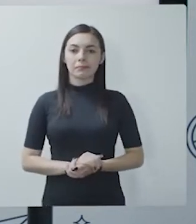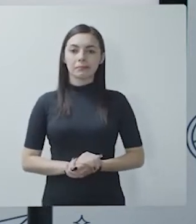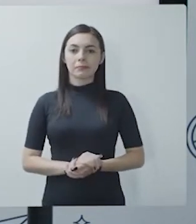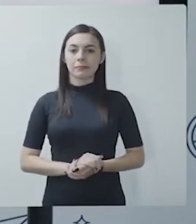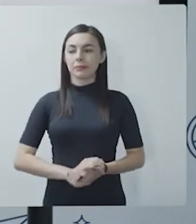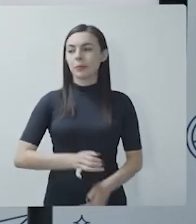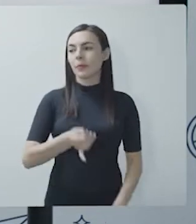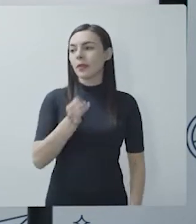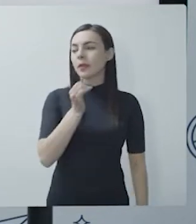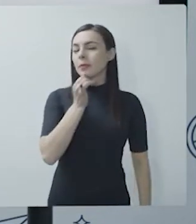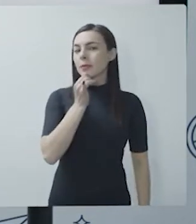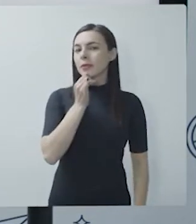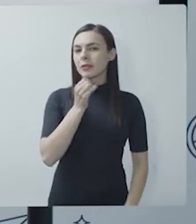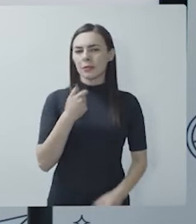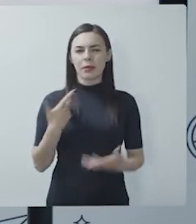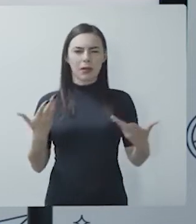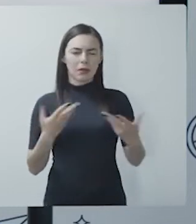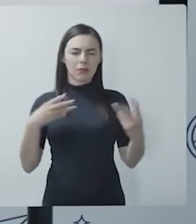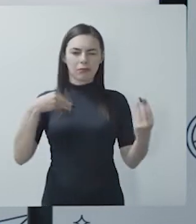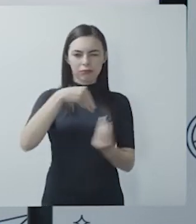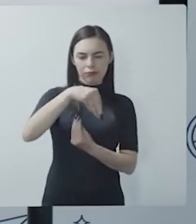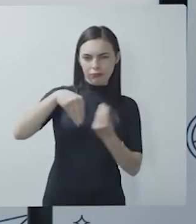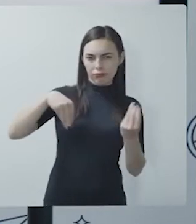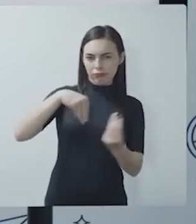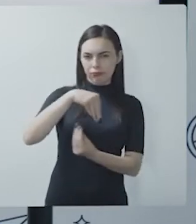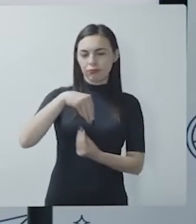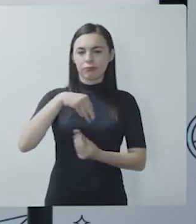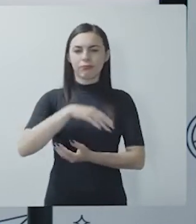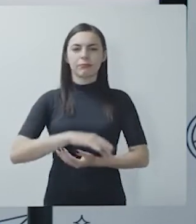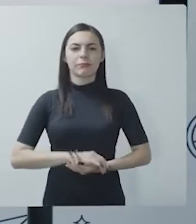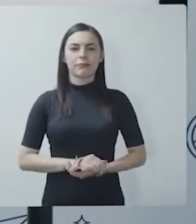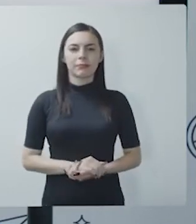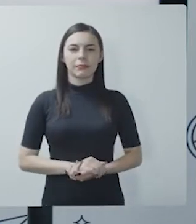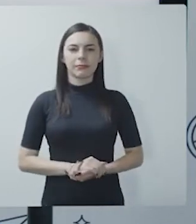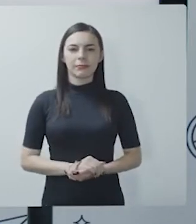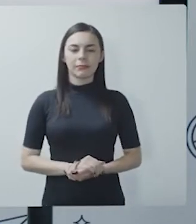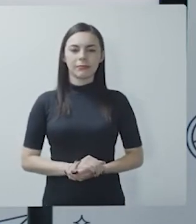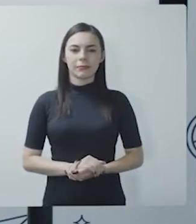Olha aqui, vamos misturar mais aqui, ó.